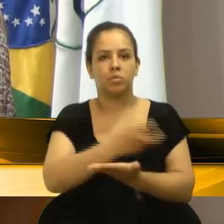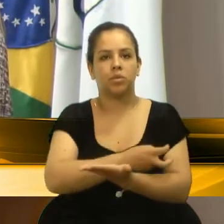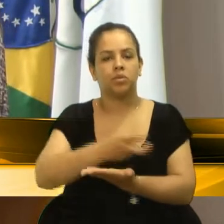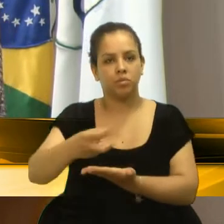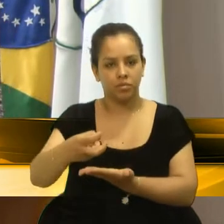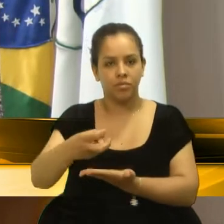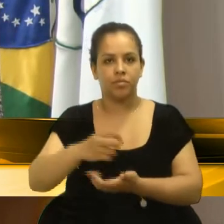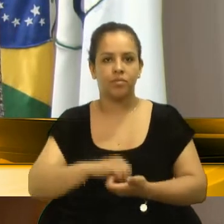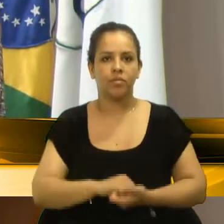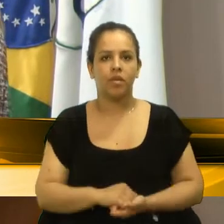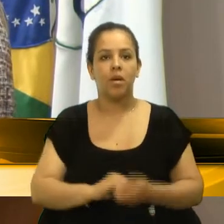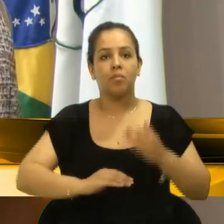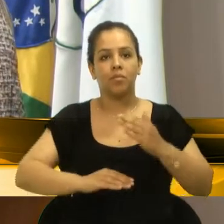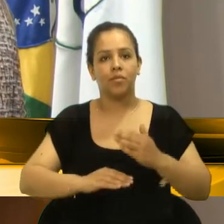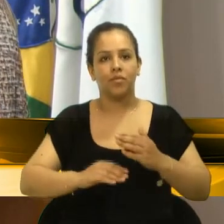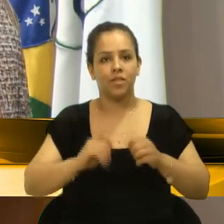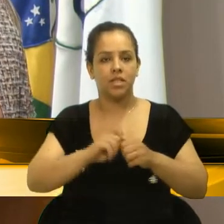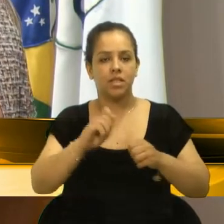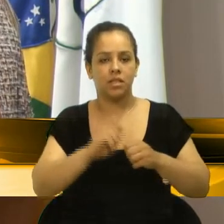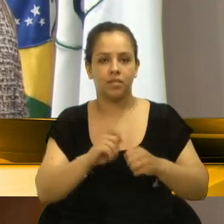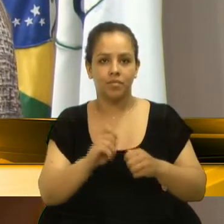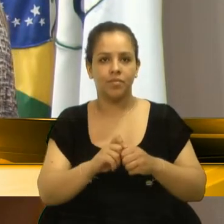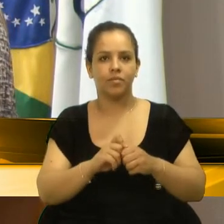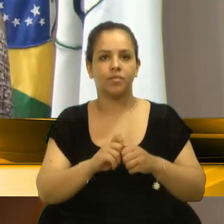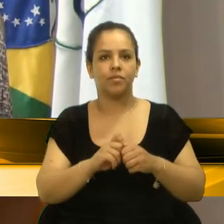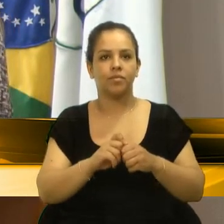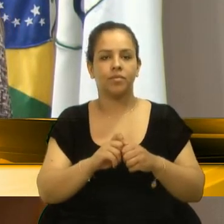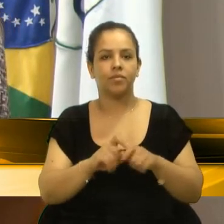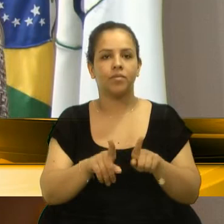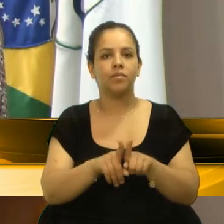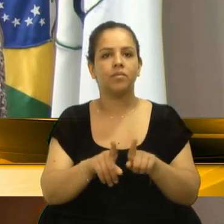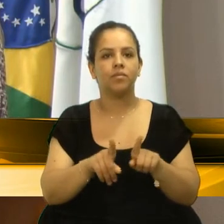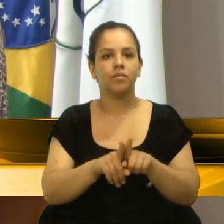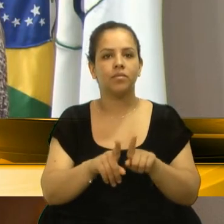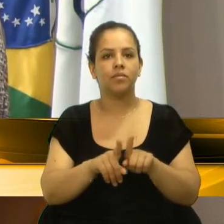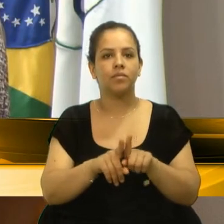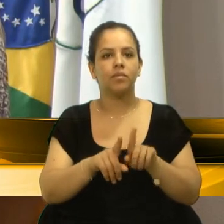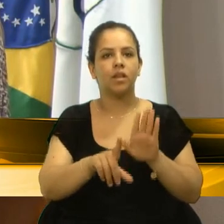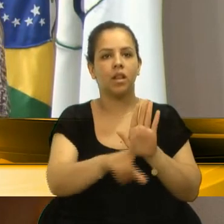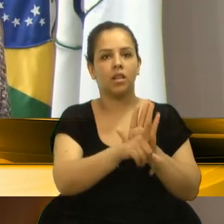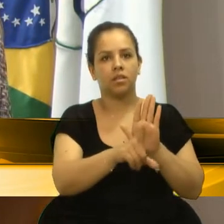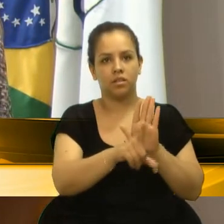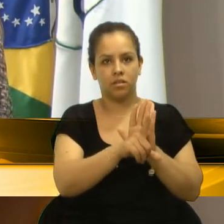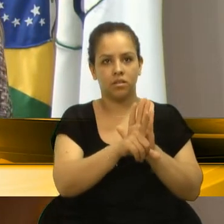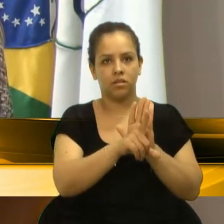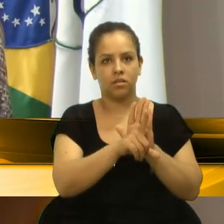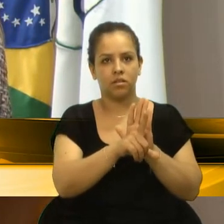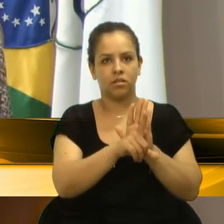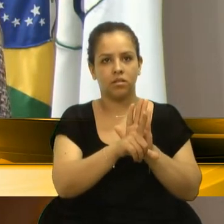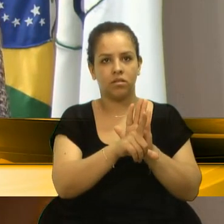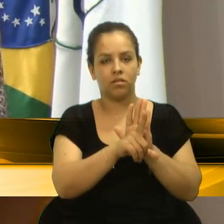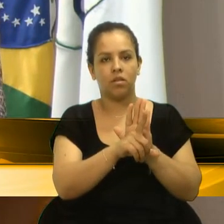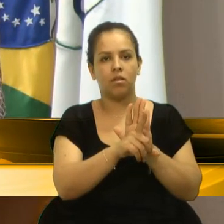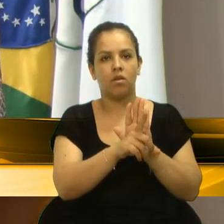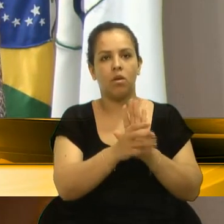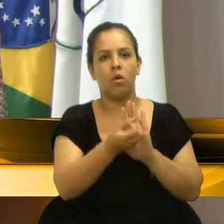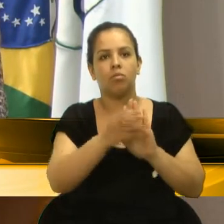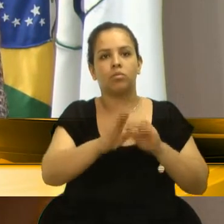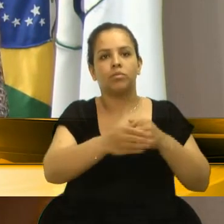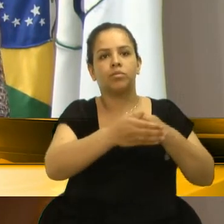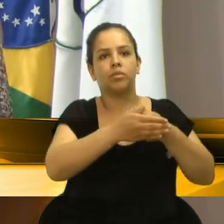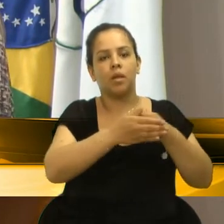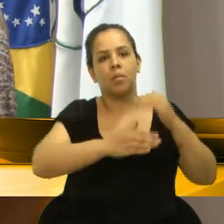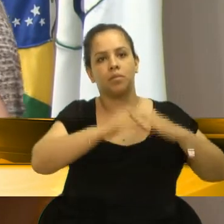Praticar, contra a expressa disposição de lei, ato de sua competência ou omitir-se na sua